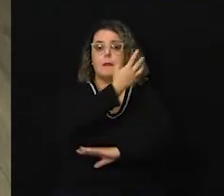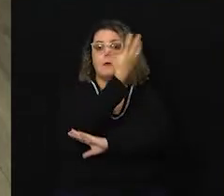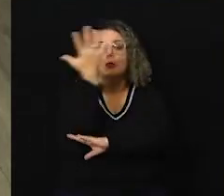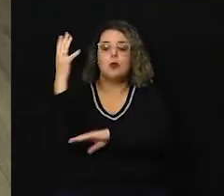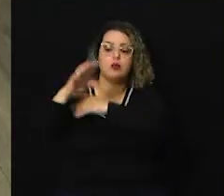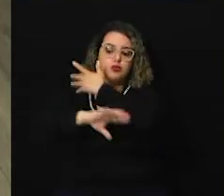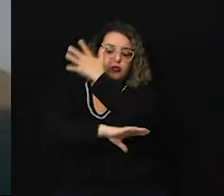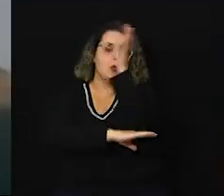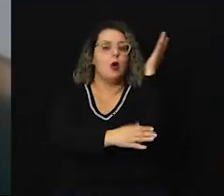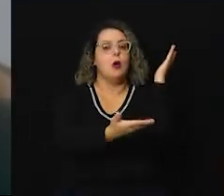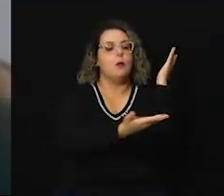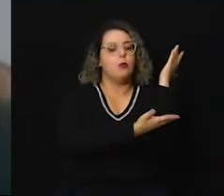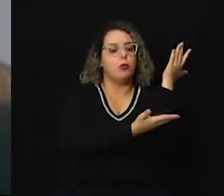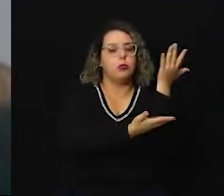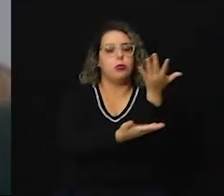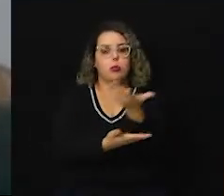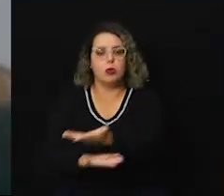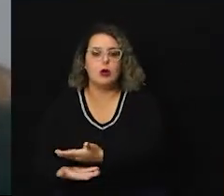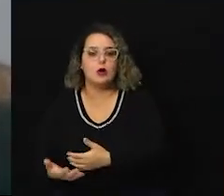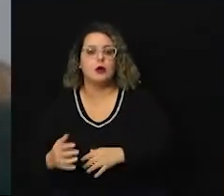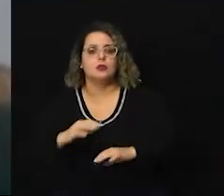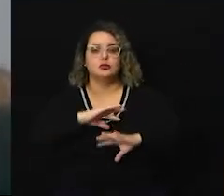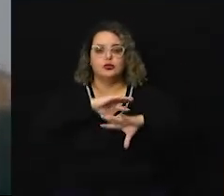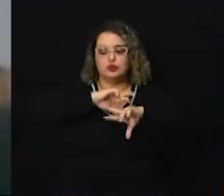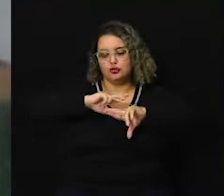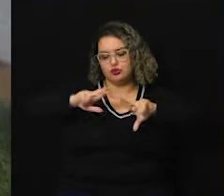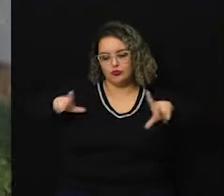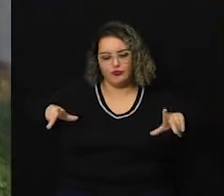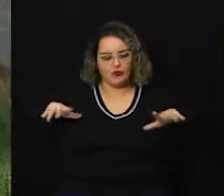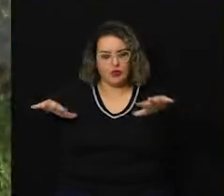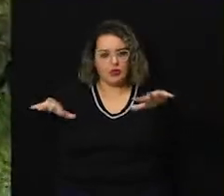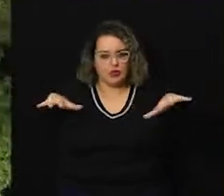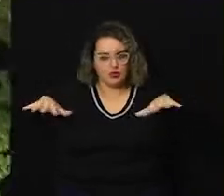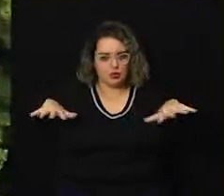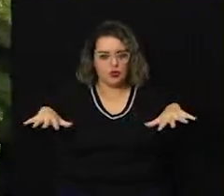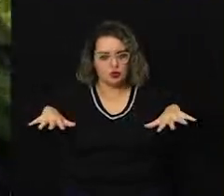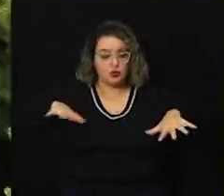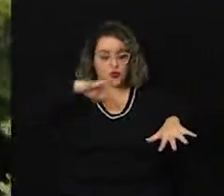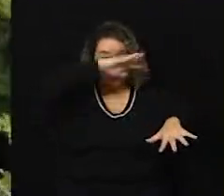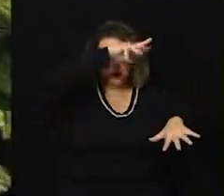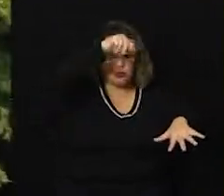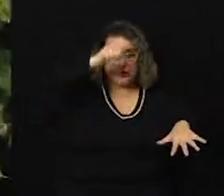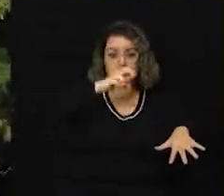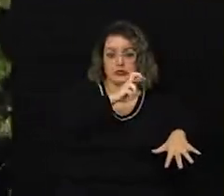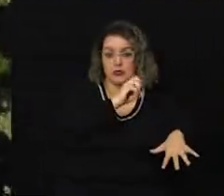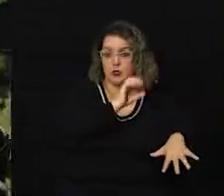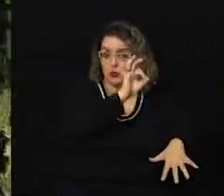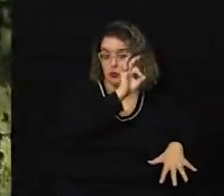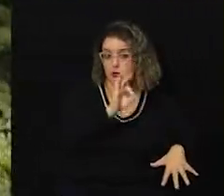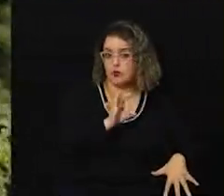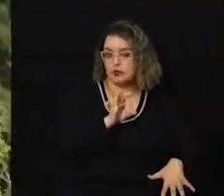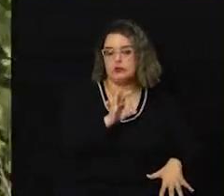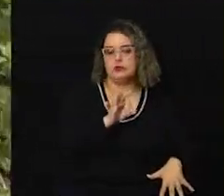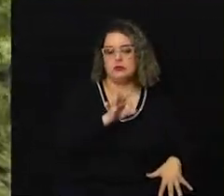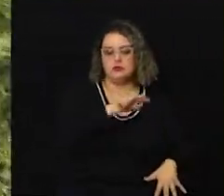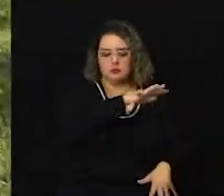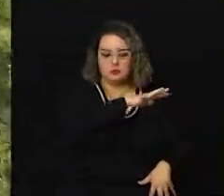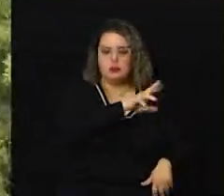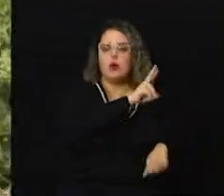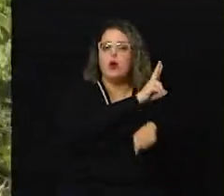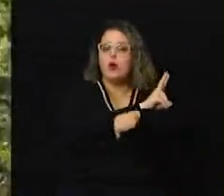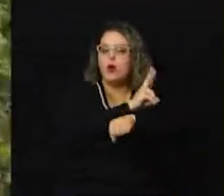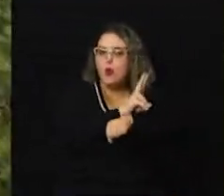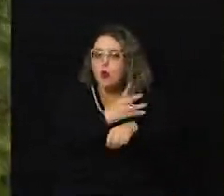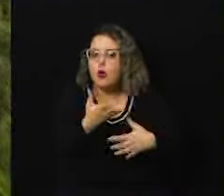desmatamento ela é um pouco diferente entre a Amazônia eo Cerrado né Amazônia tem cerca de cinquenta por cento de sua área em